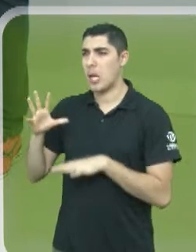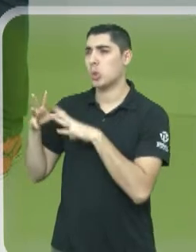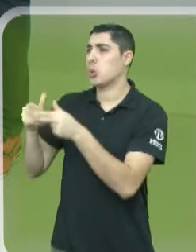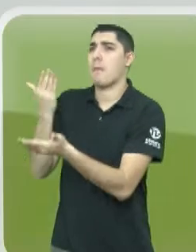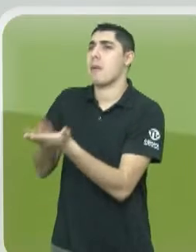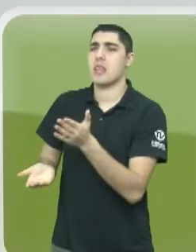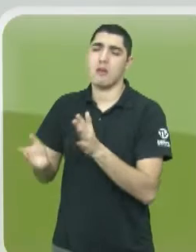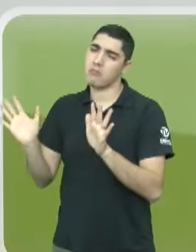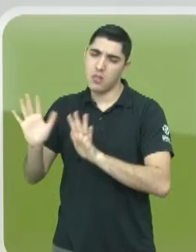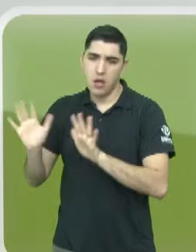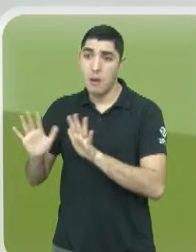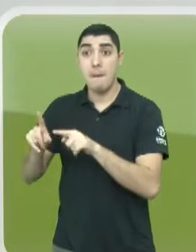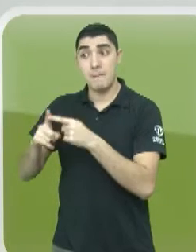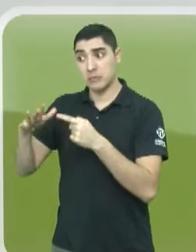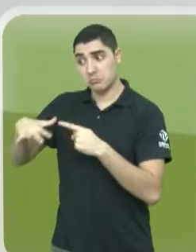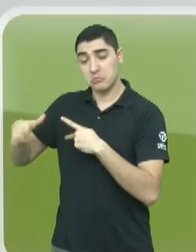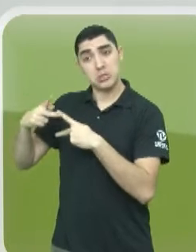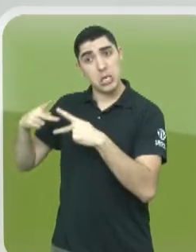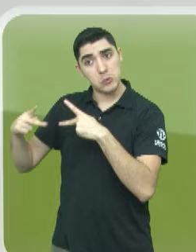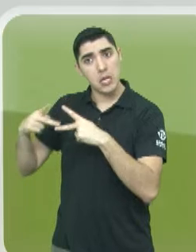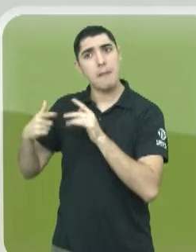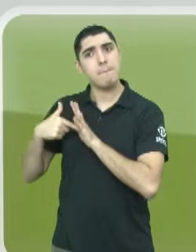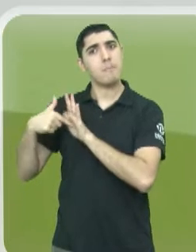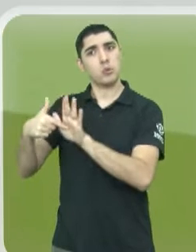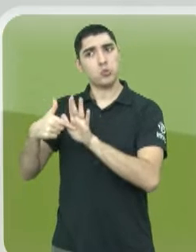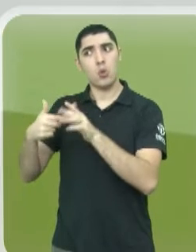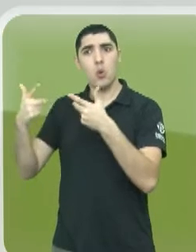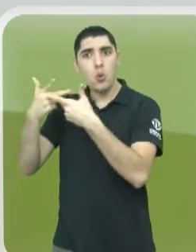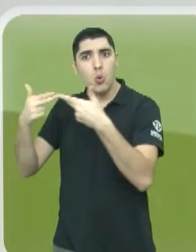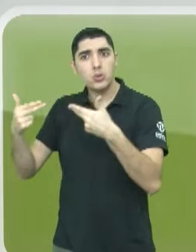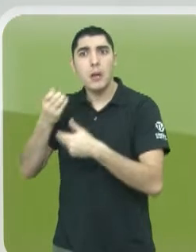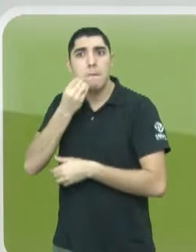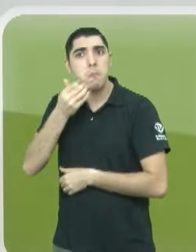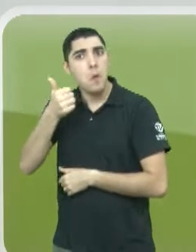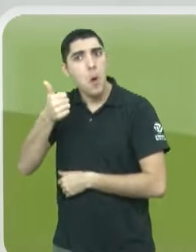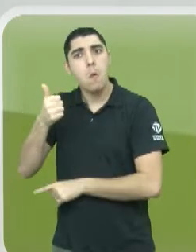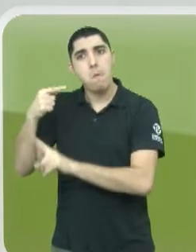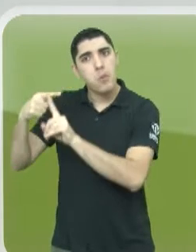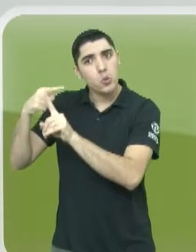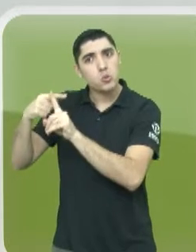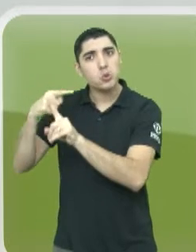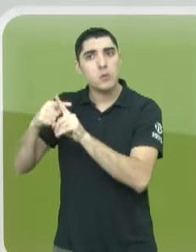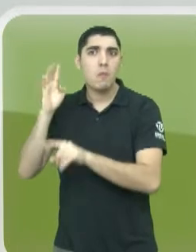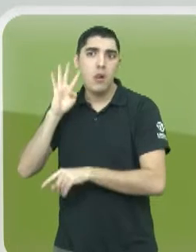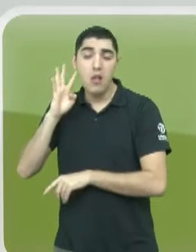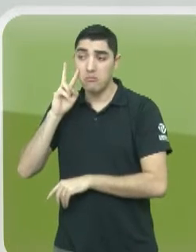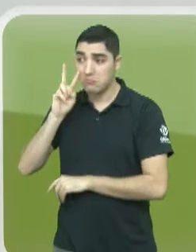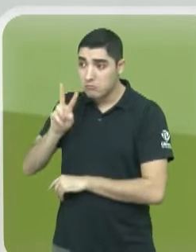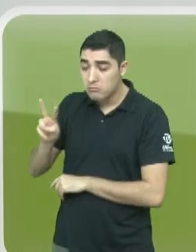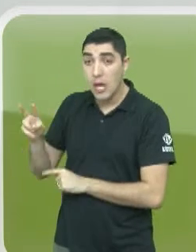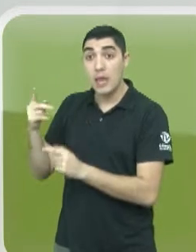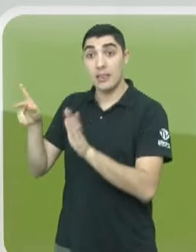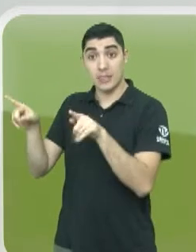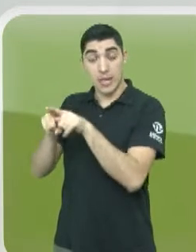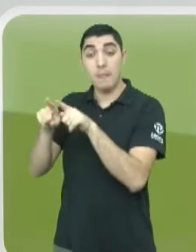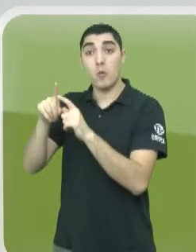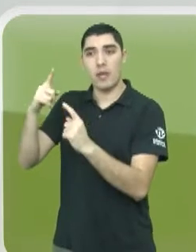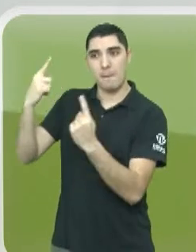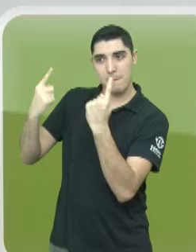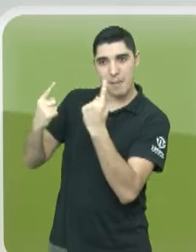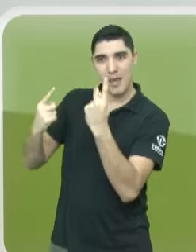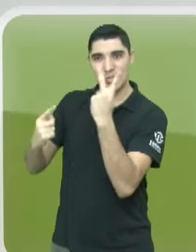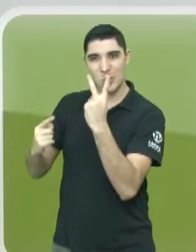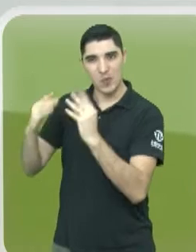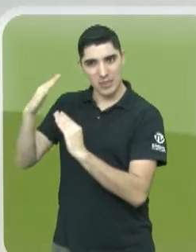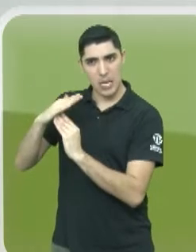José demonstrou pontos positivos na estreia da competição, principalmente nesses primeiros tempos que aconteceram. A